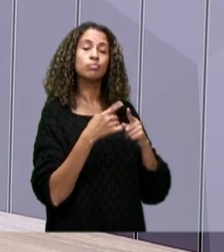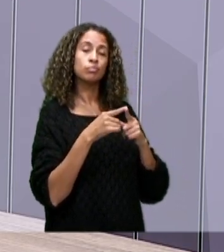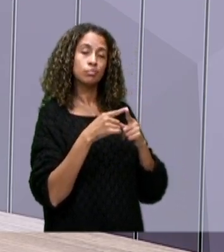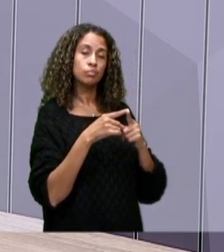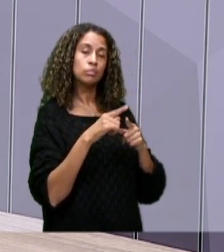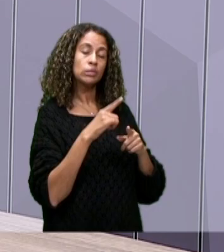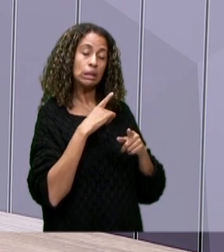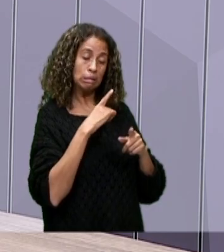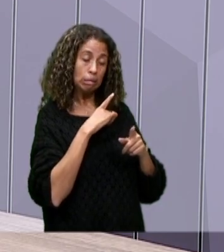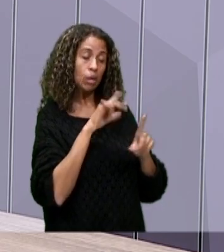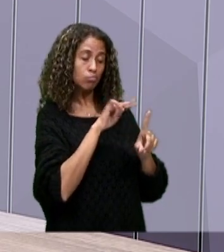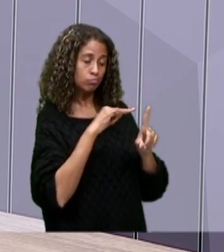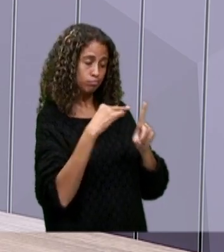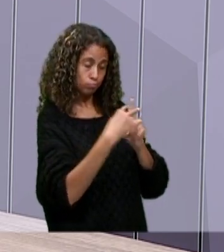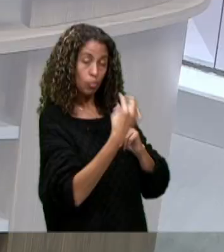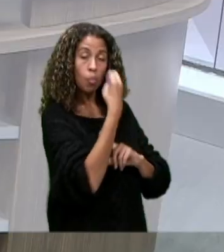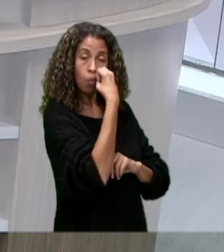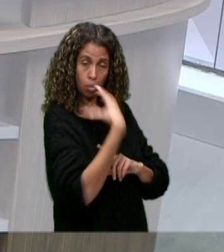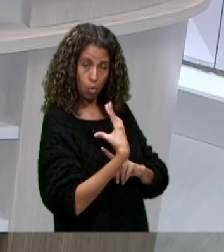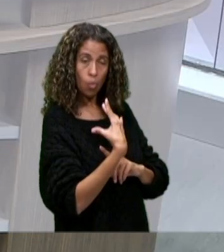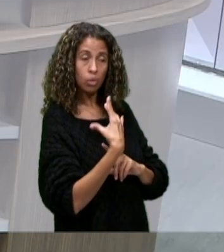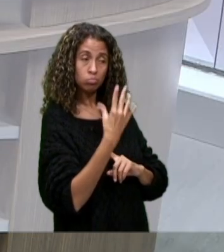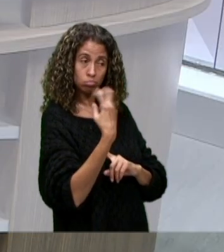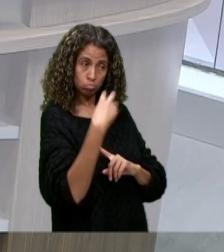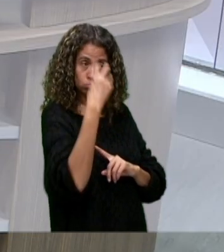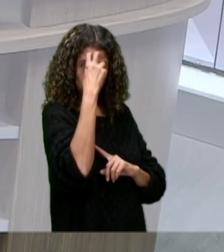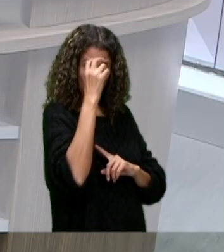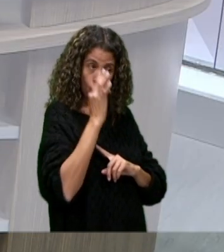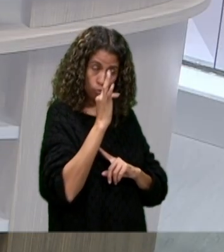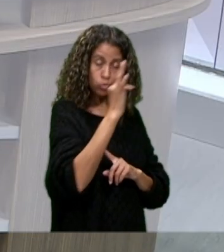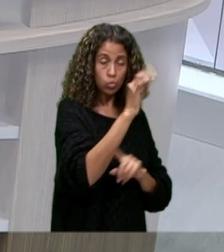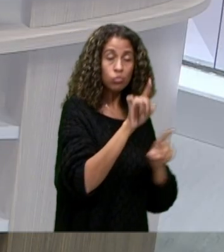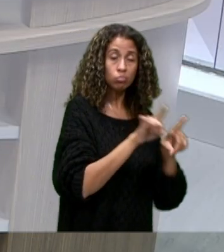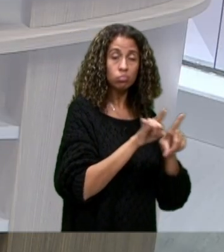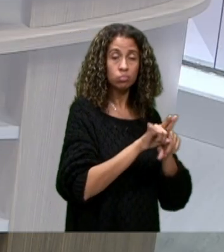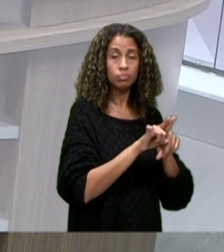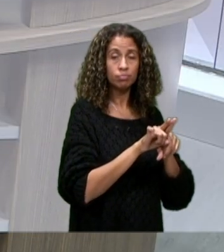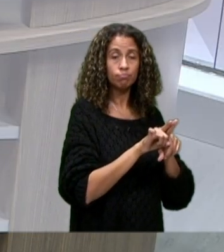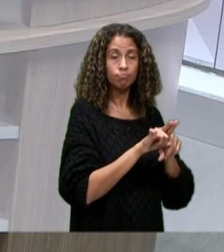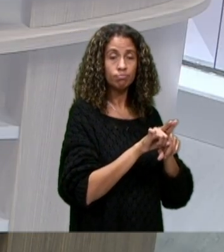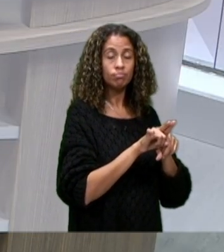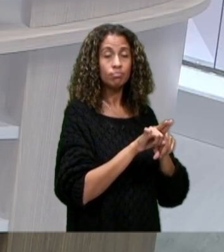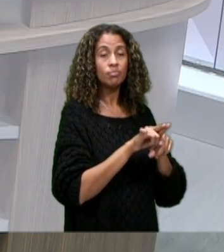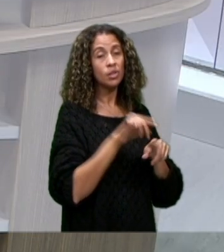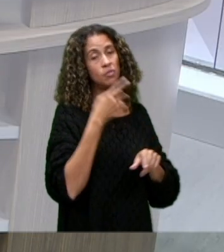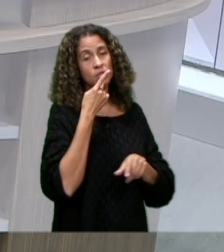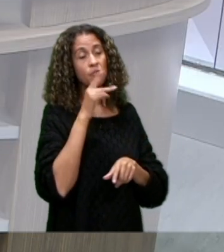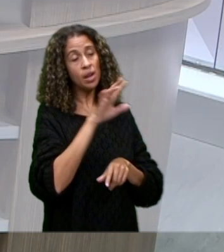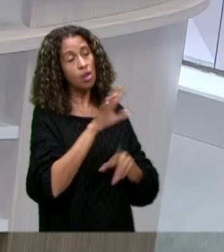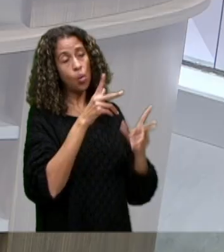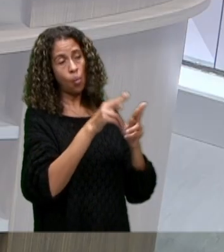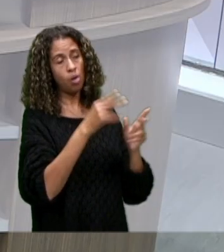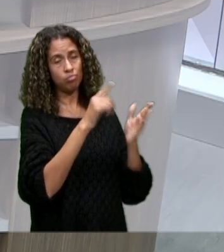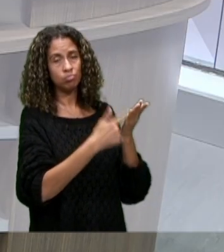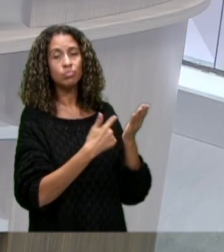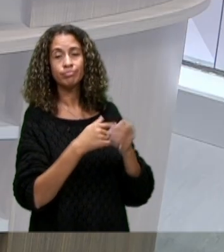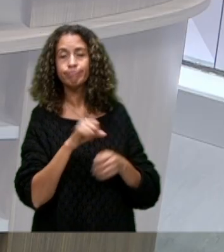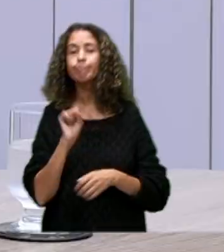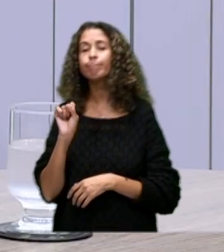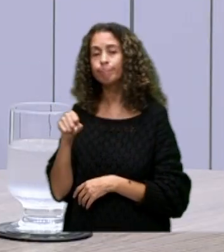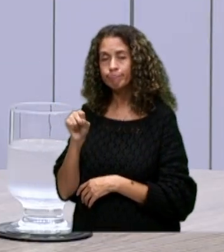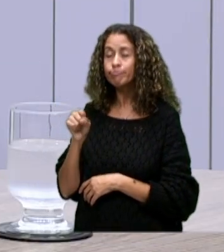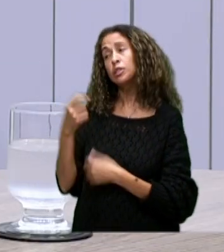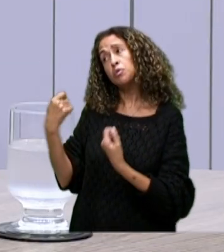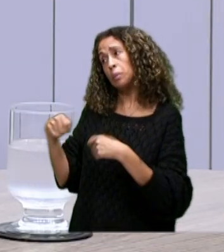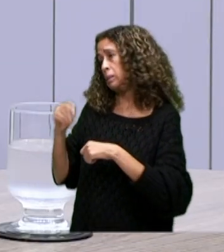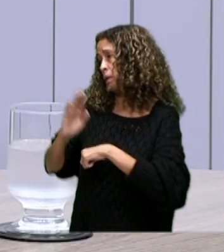uma perspectiva boa também de futuro nessa geração. Sim. Que é isso que você coloca no teu livro. Claro, e é eles que vão ter que fazer alguma